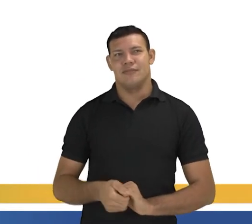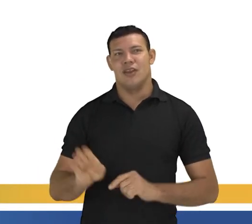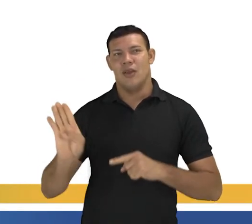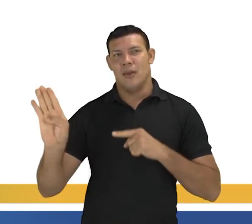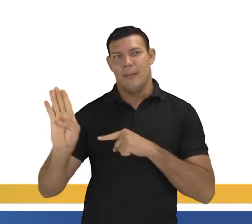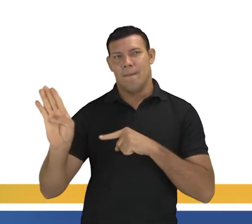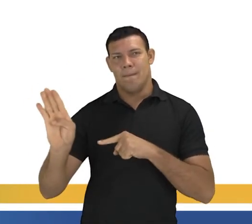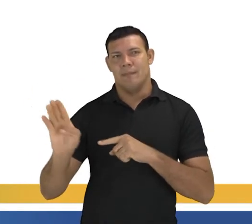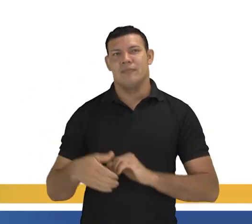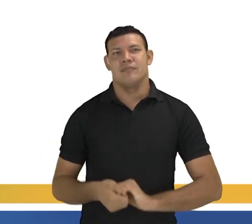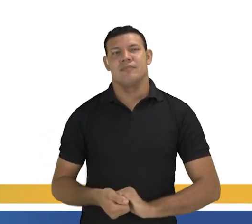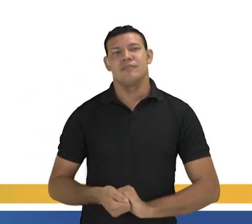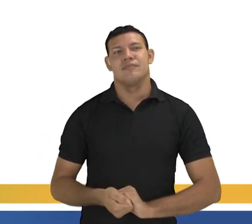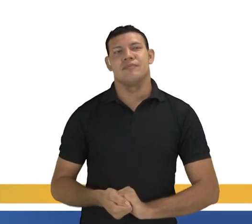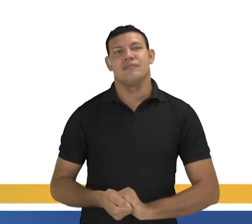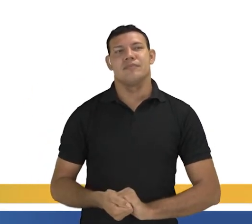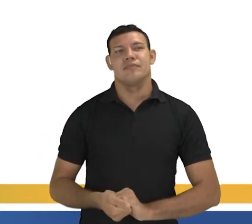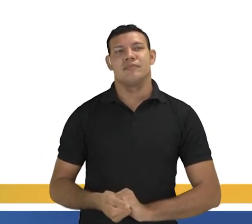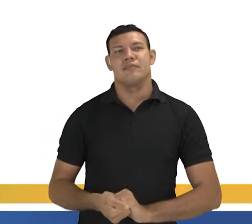Continuing. Yo, man.